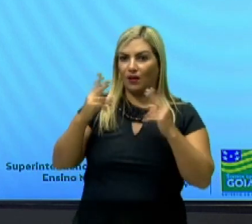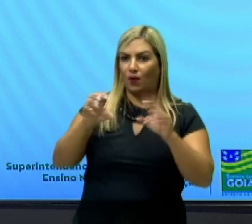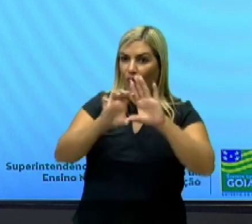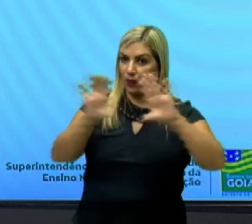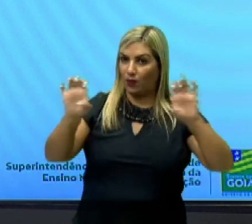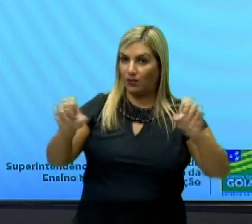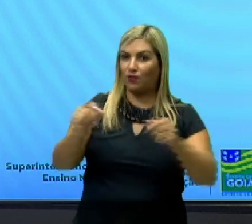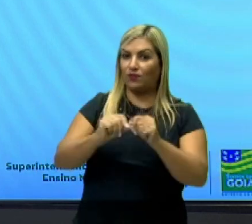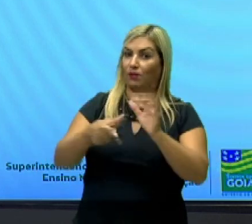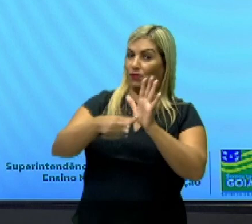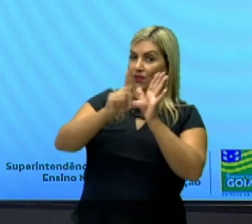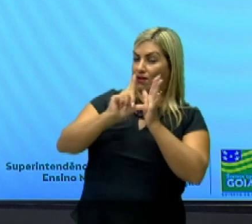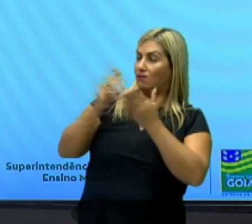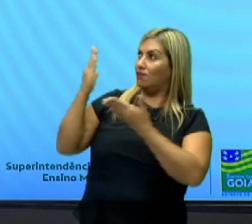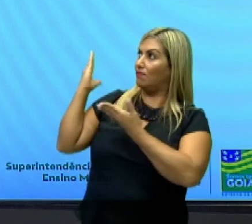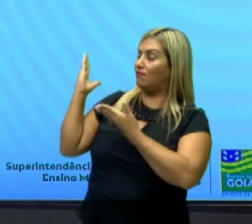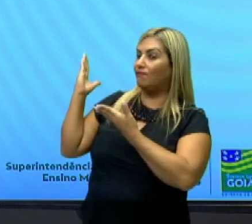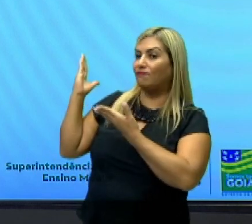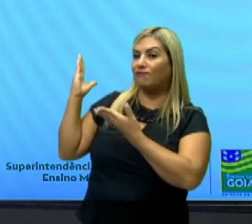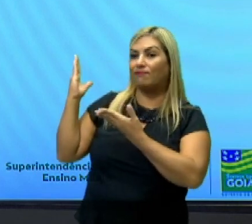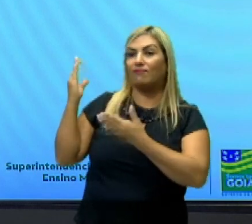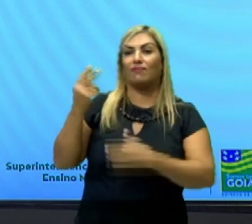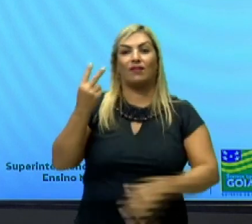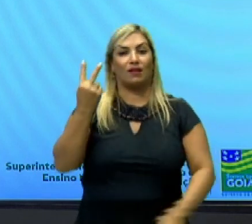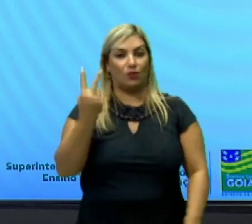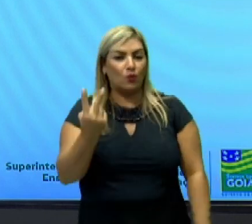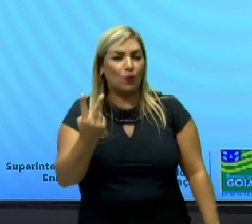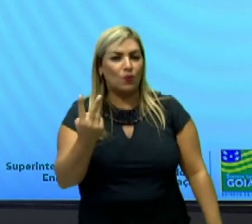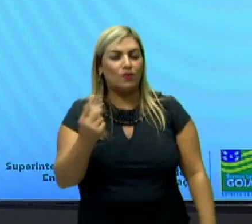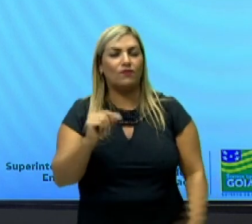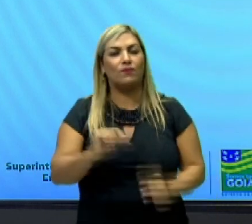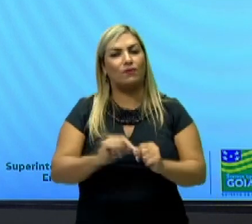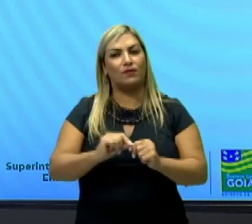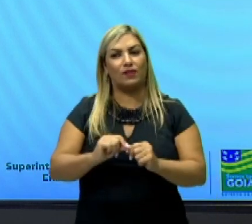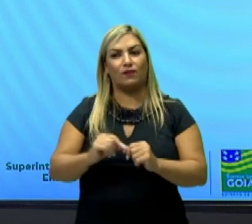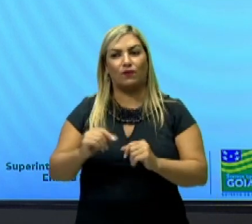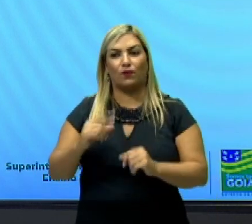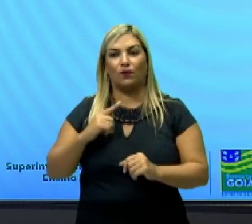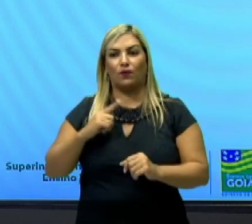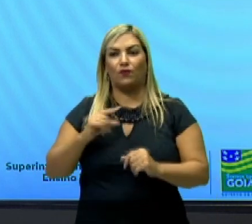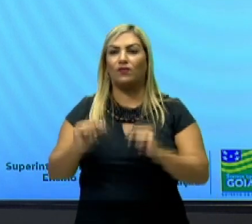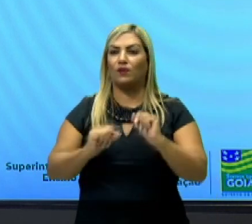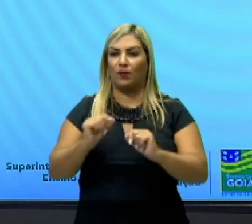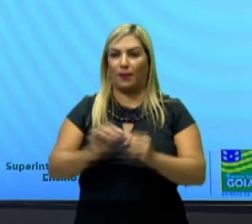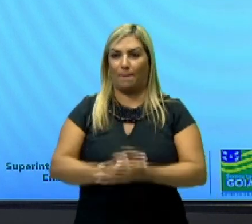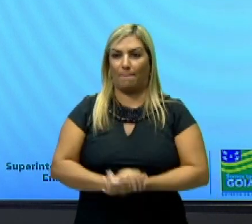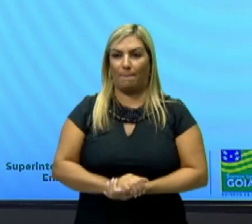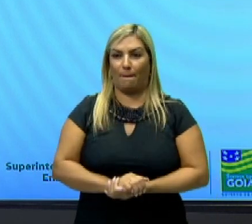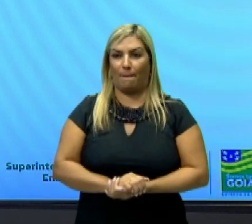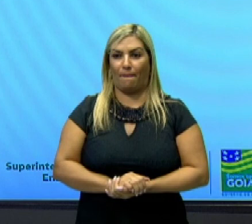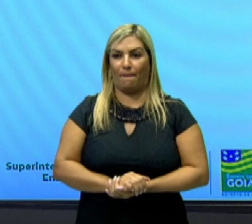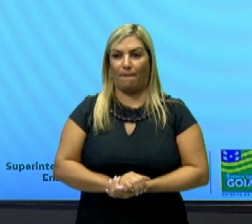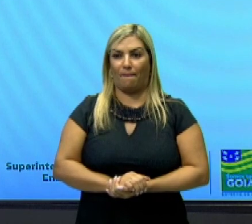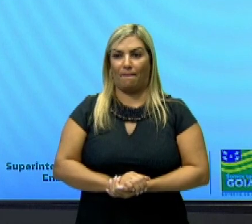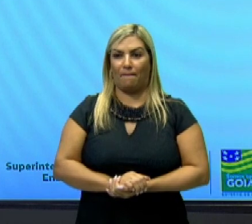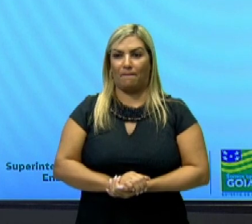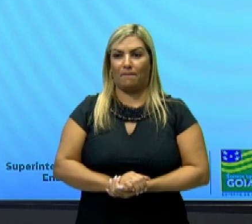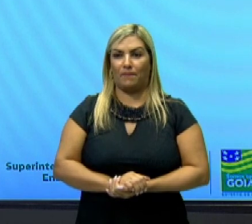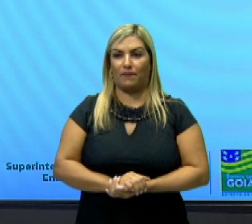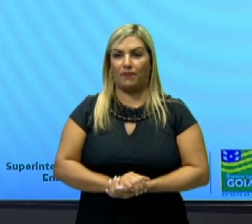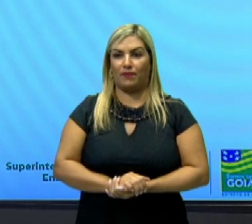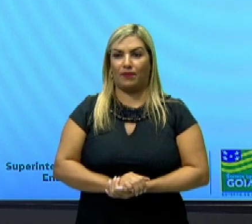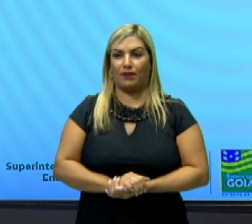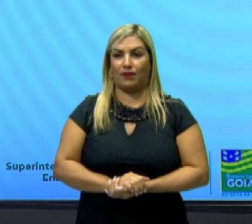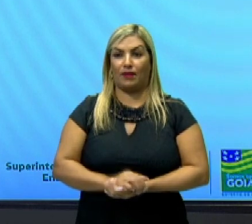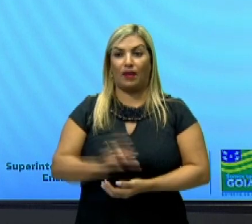equaçãozinha aqui que nós fizemos anteriormente. Então, em 2, o que nós vamos fazer? Então, eu vou colocar aqui embaixo. Em 2, o que nós vamos fazer?